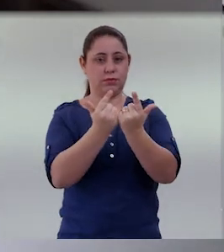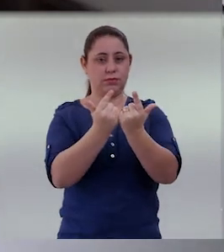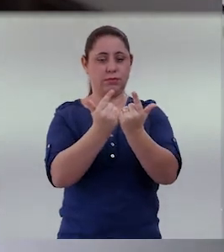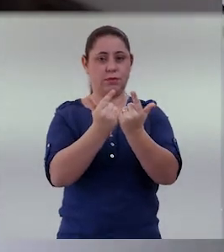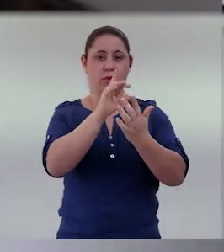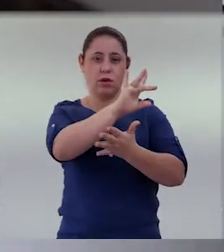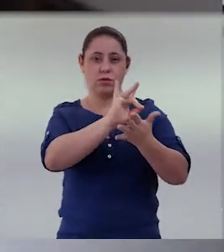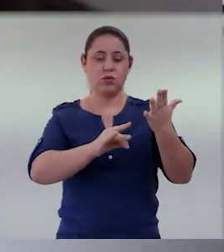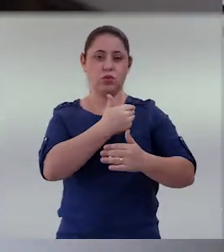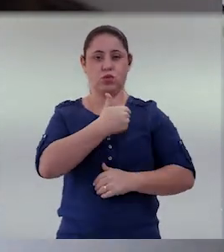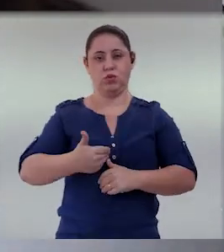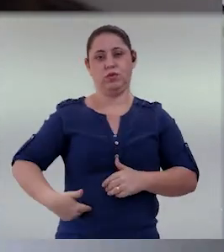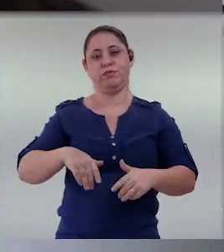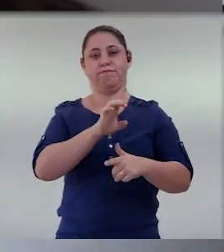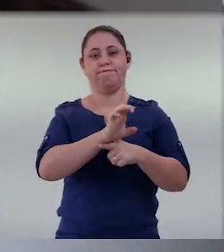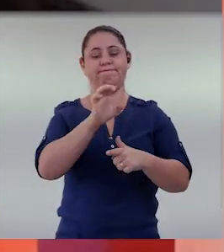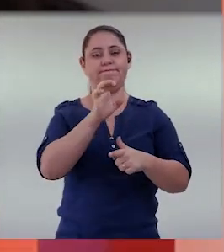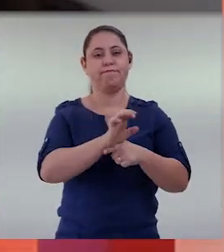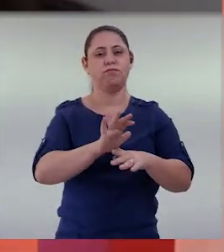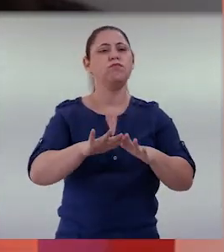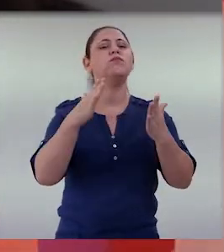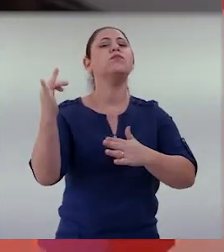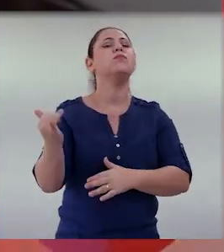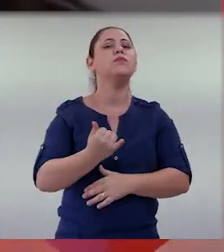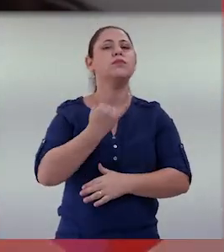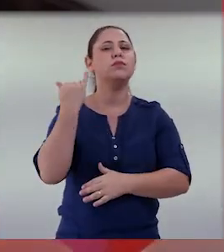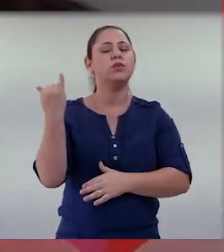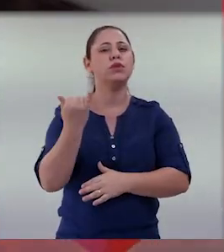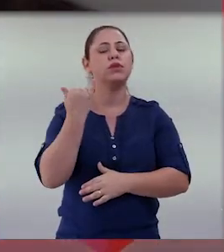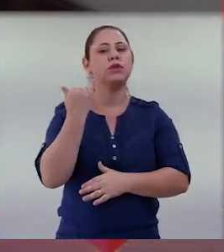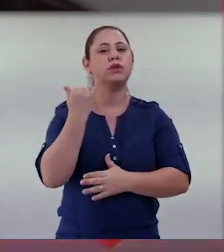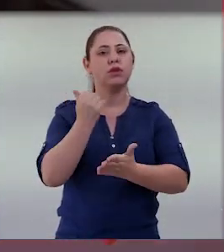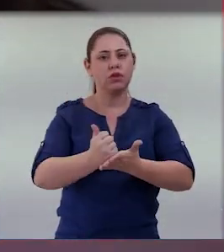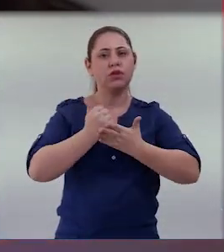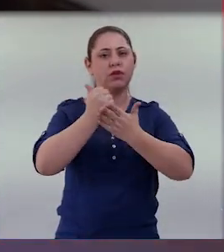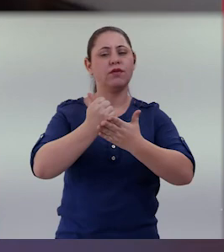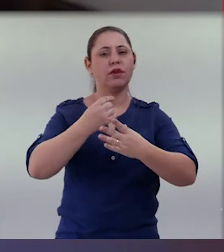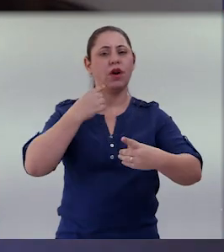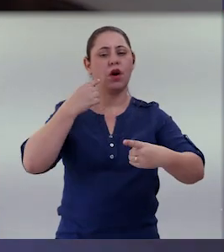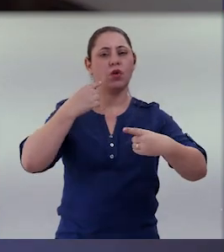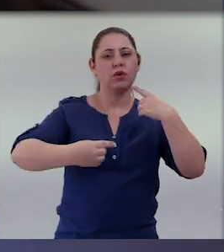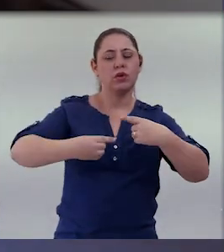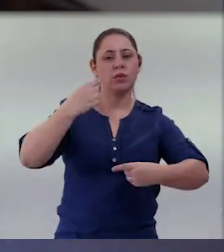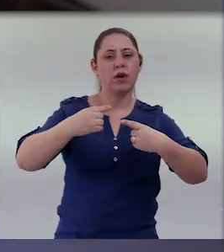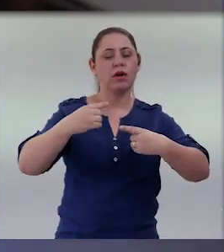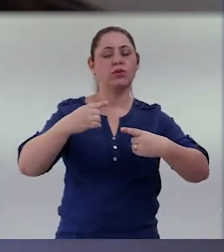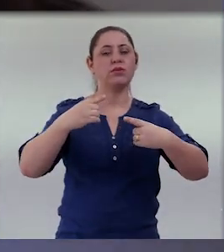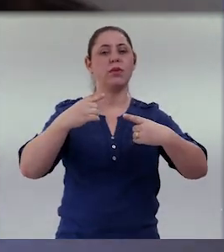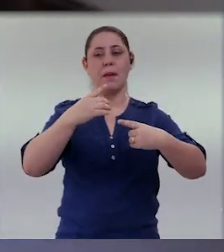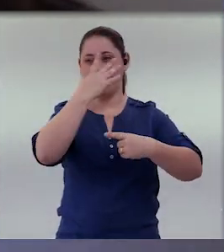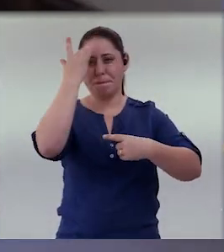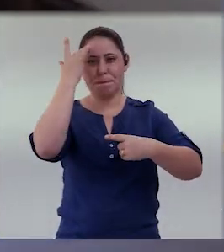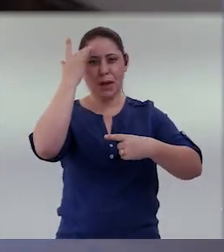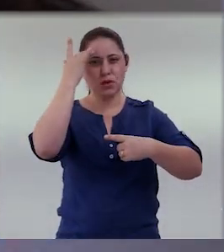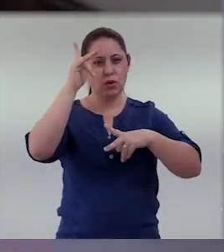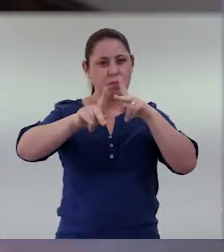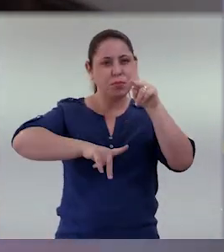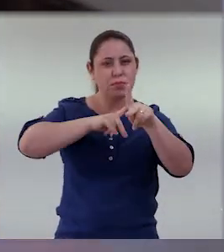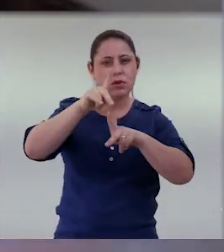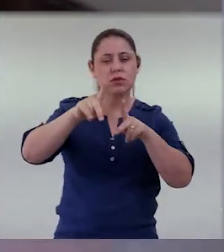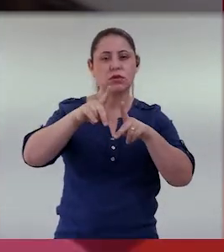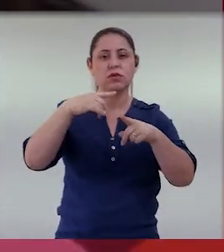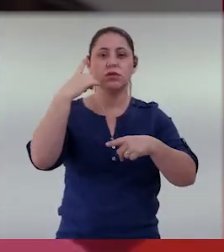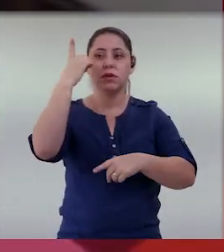dos deputados da Assembleia Legislativa, que foi sancionada pelo governo do Estado. Qual que é a importância, né, da gente levar esse debate para o